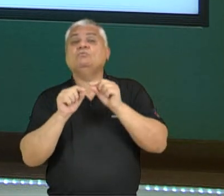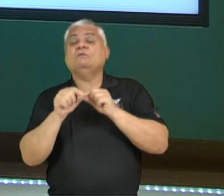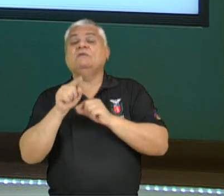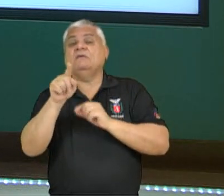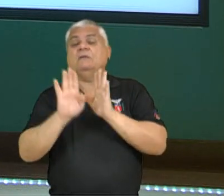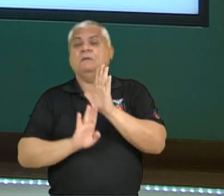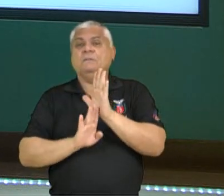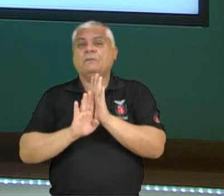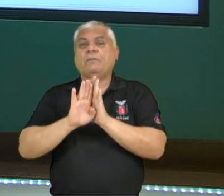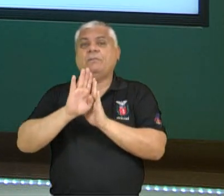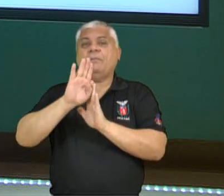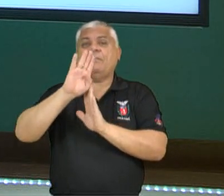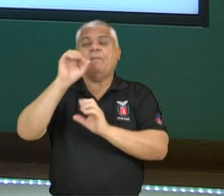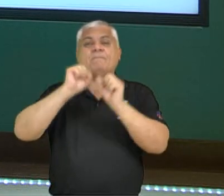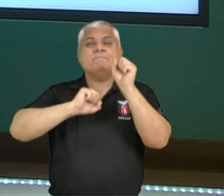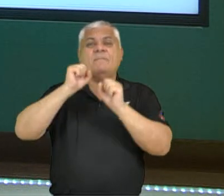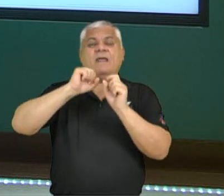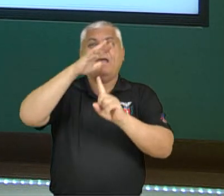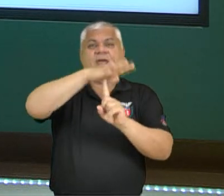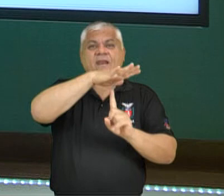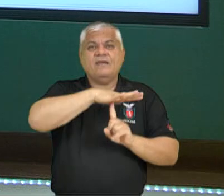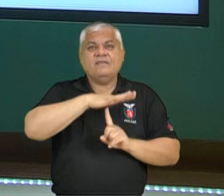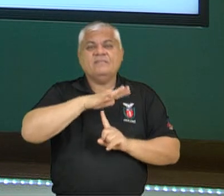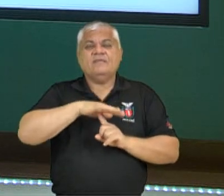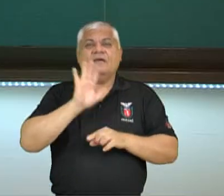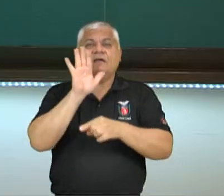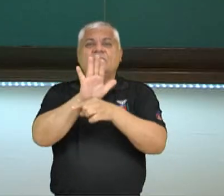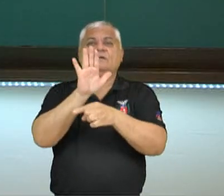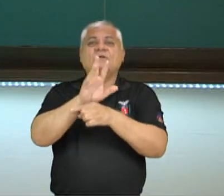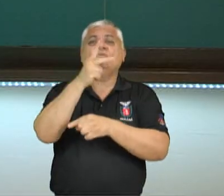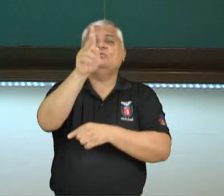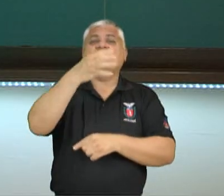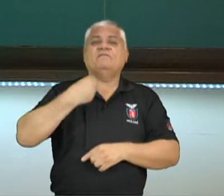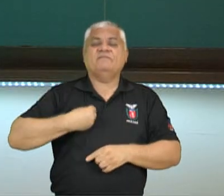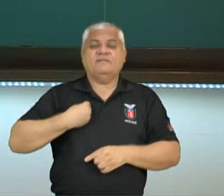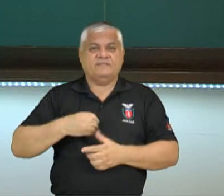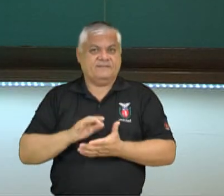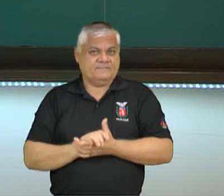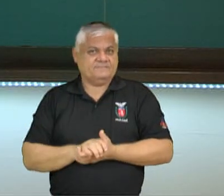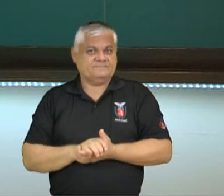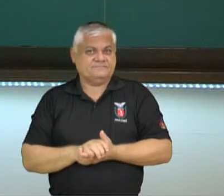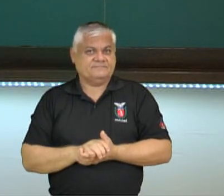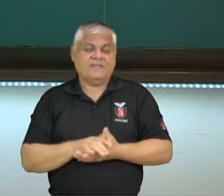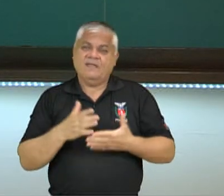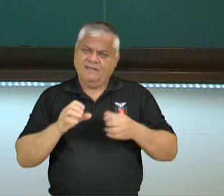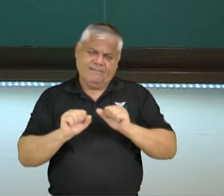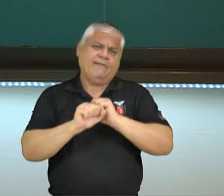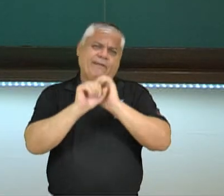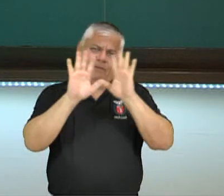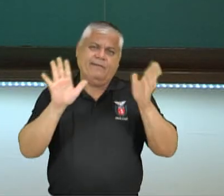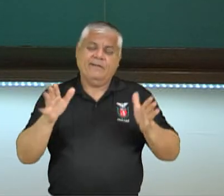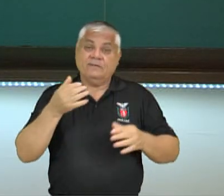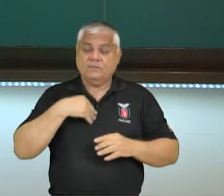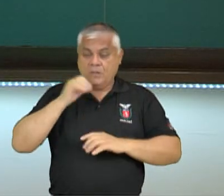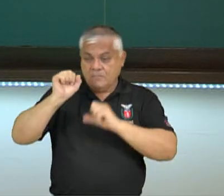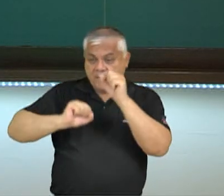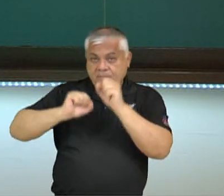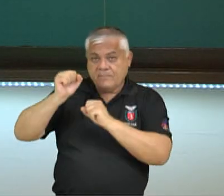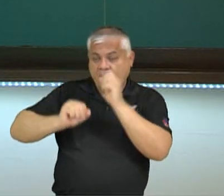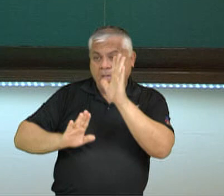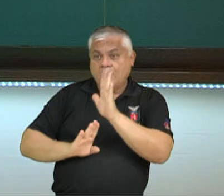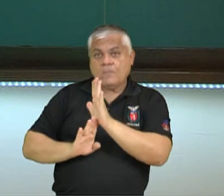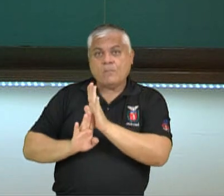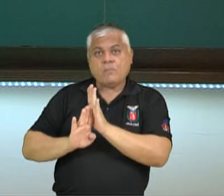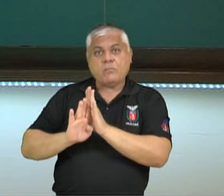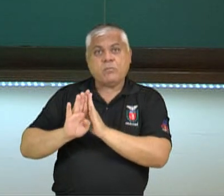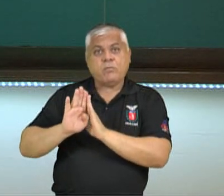da indústria paranaense pode interferir na sua vida? Então é óbvio, pessoal, que esse crescimento da indústria paranaense é